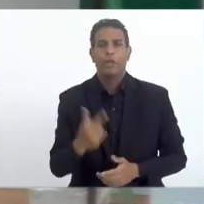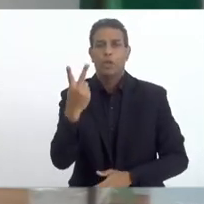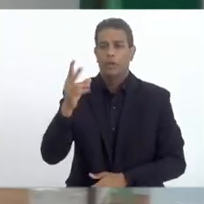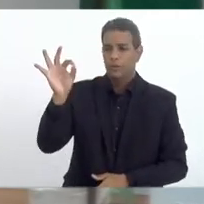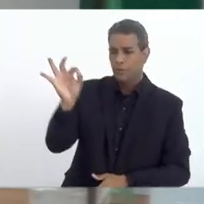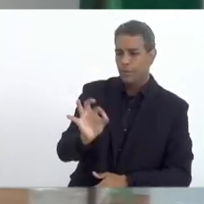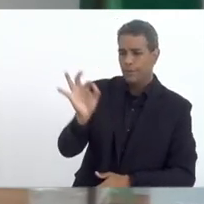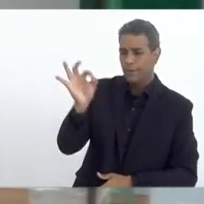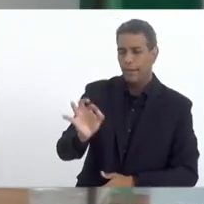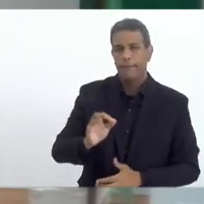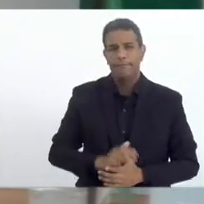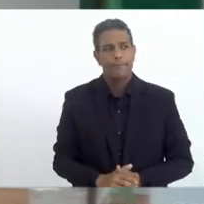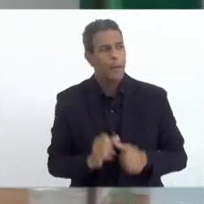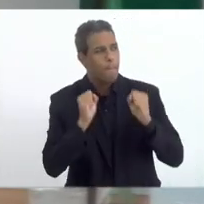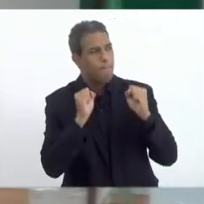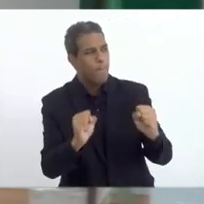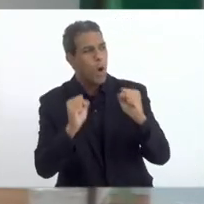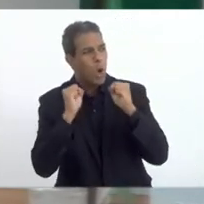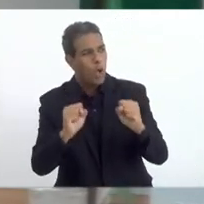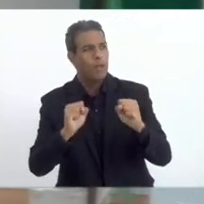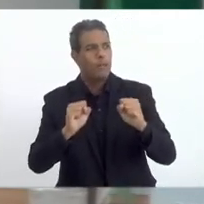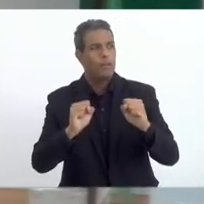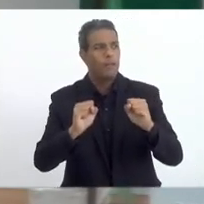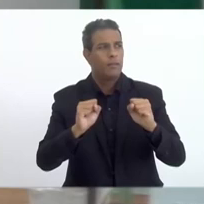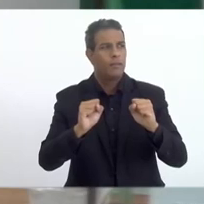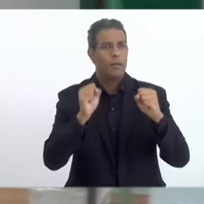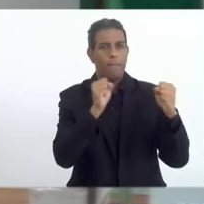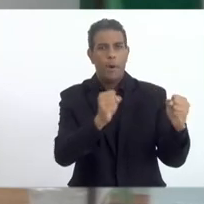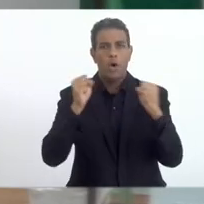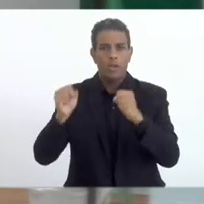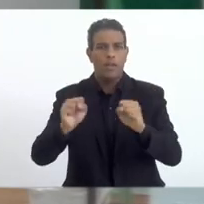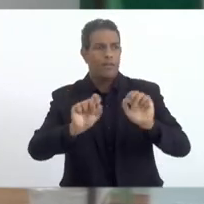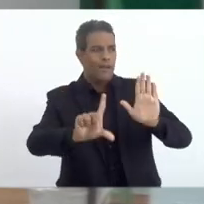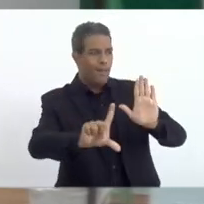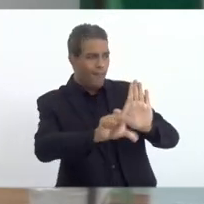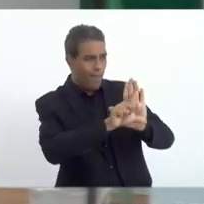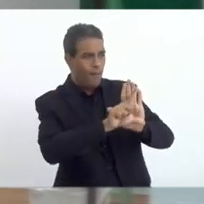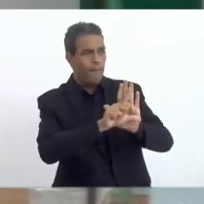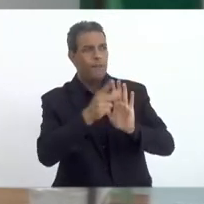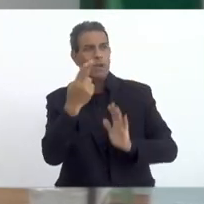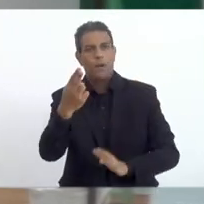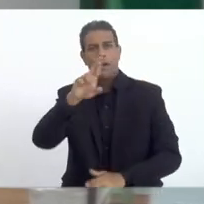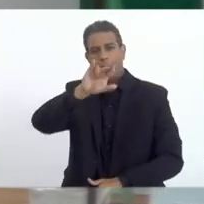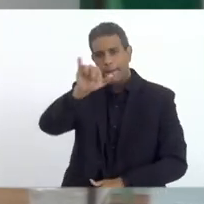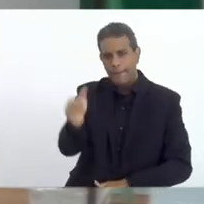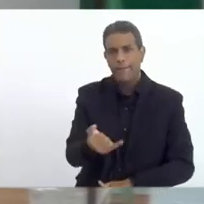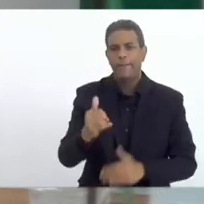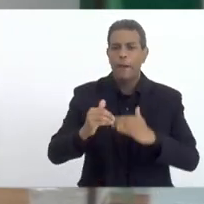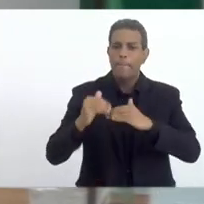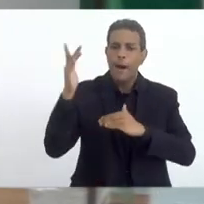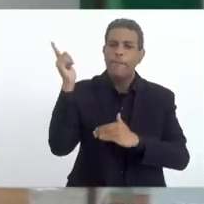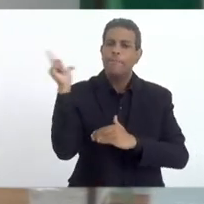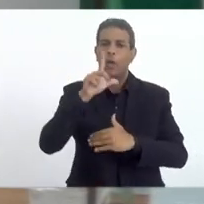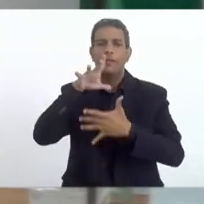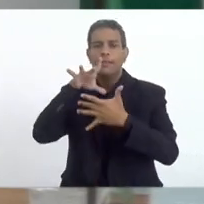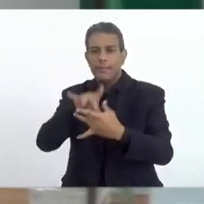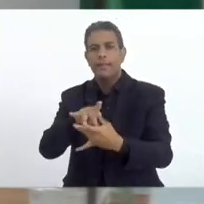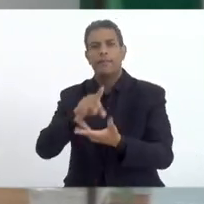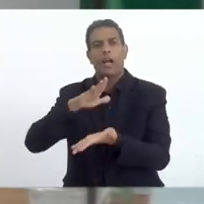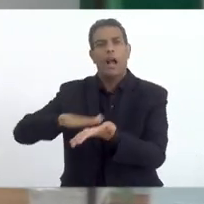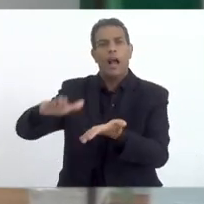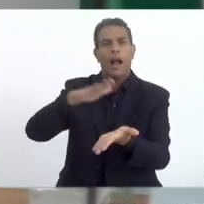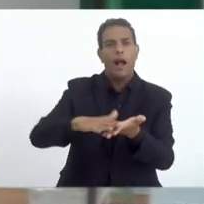2%. O Poder Legislativo, junto com o Ministério Público, pela LRF, e os dois somados, podem